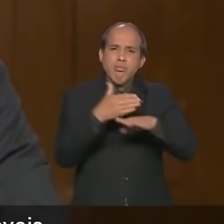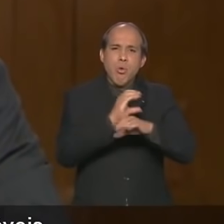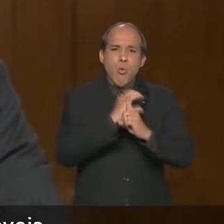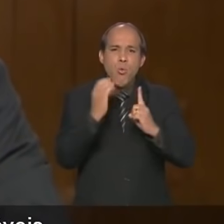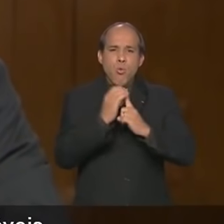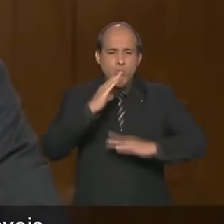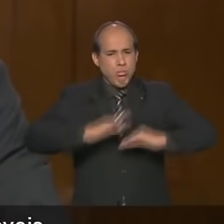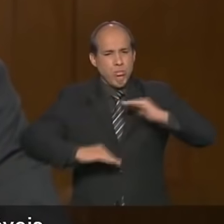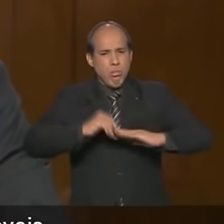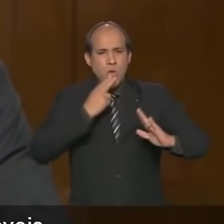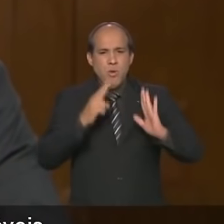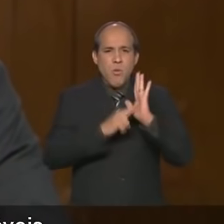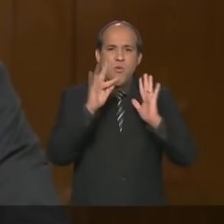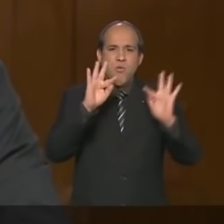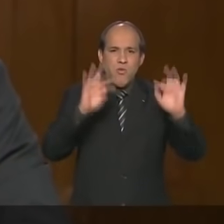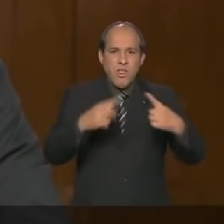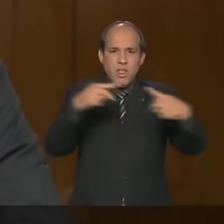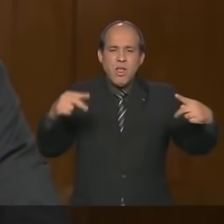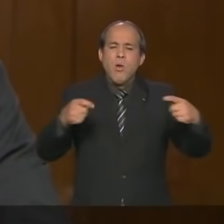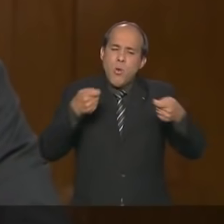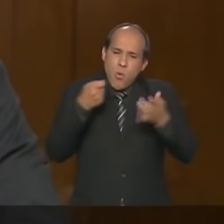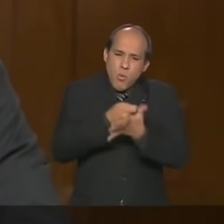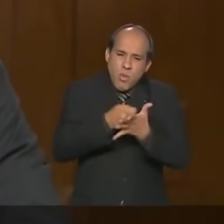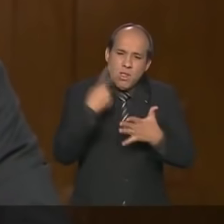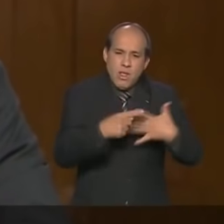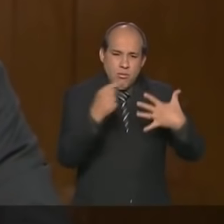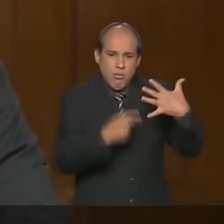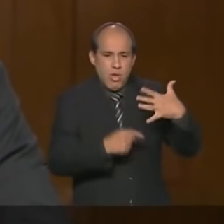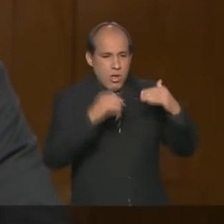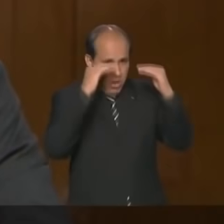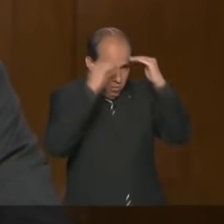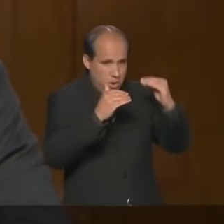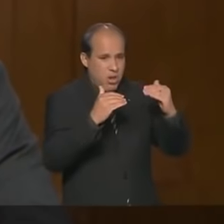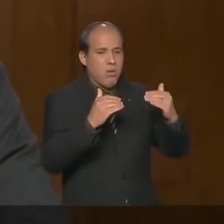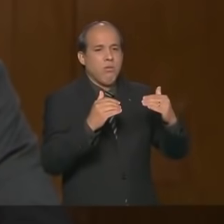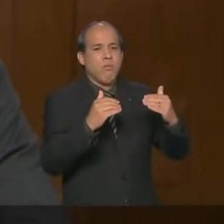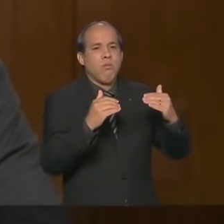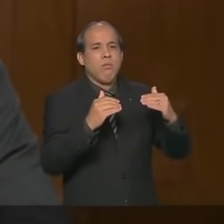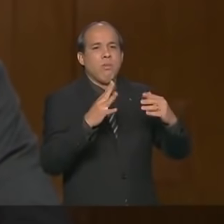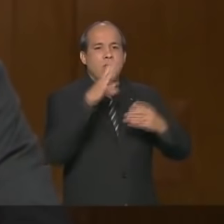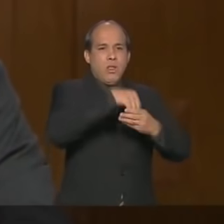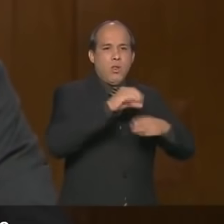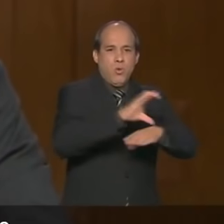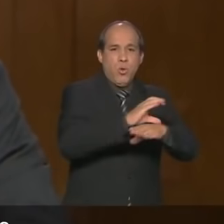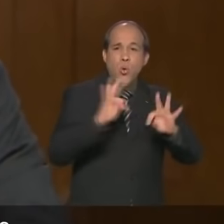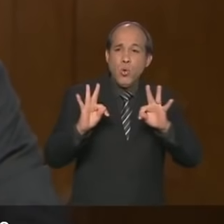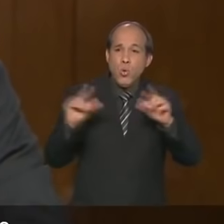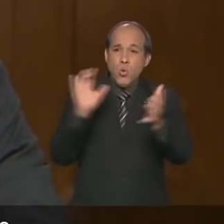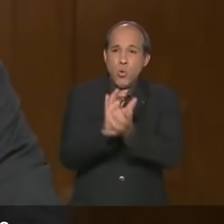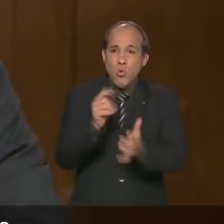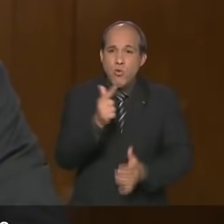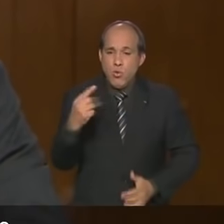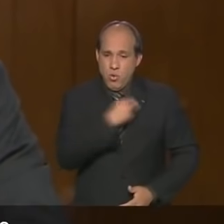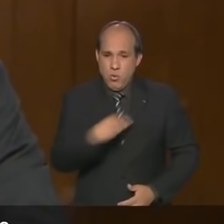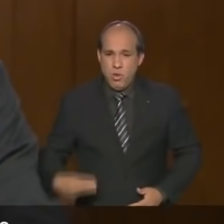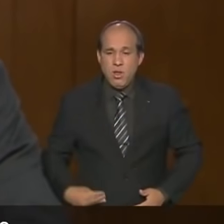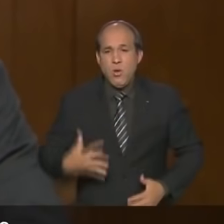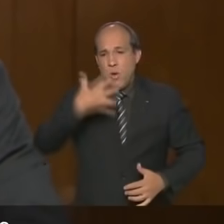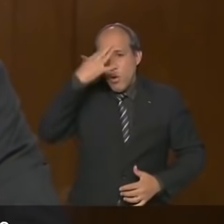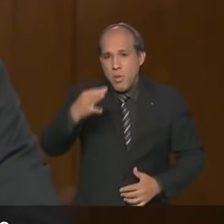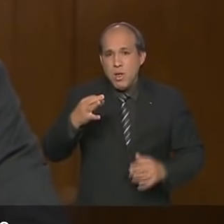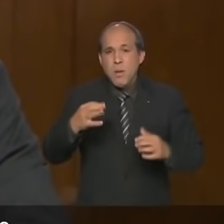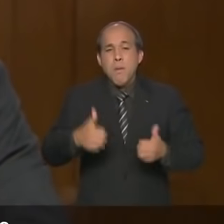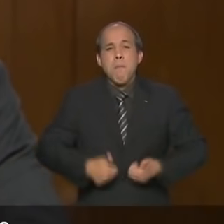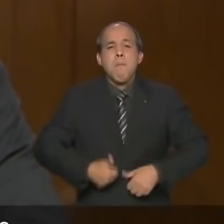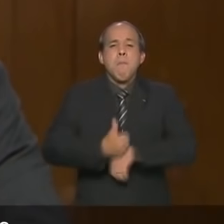cultos religiosos e negociáveis todos os nossos 22 ministros consideram o bem maior de nosso povo